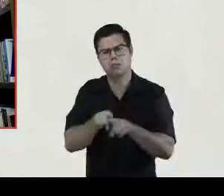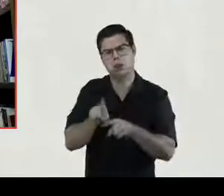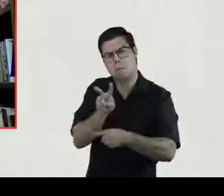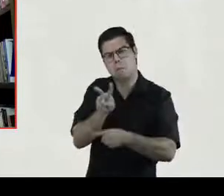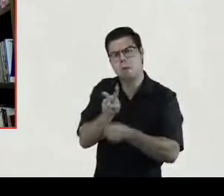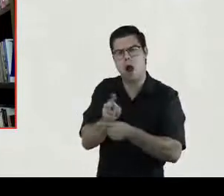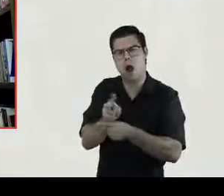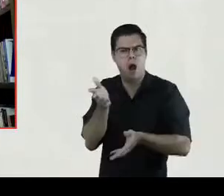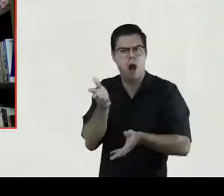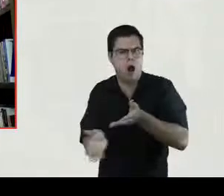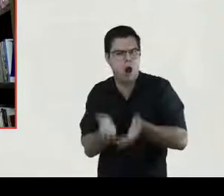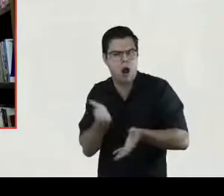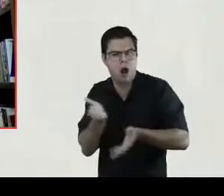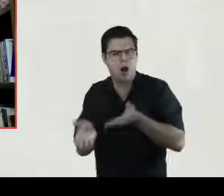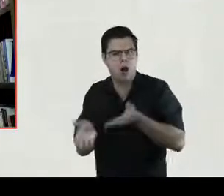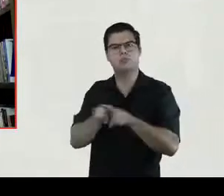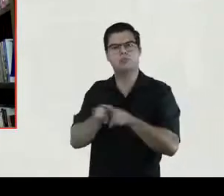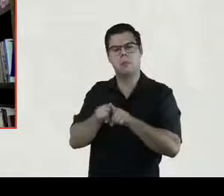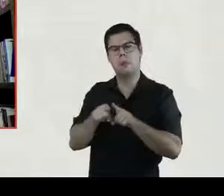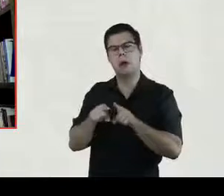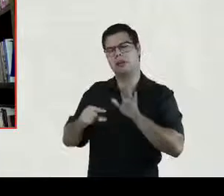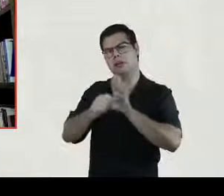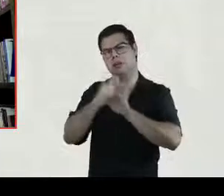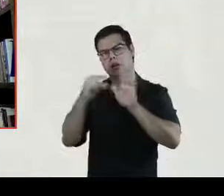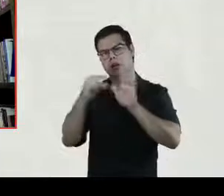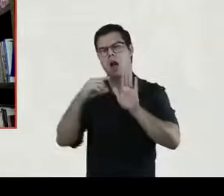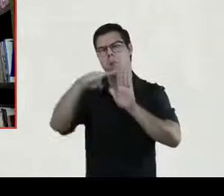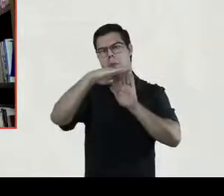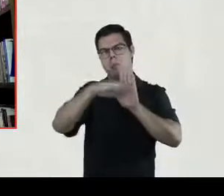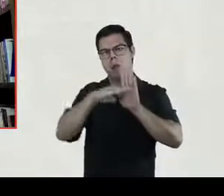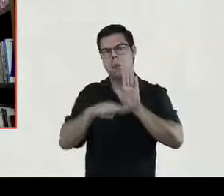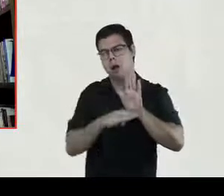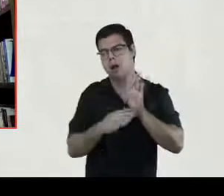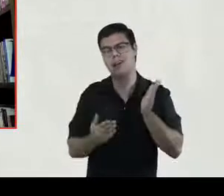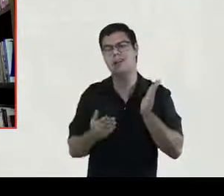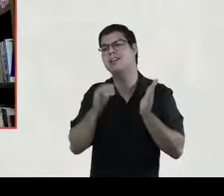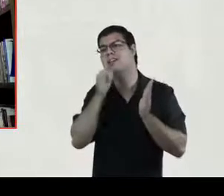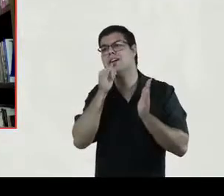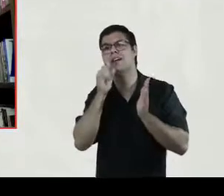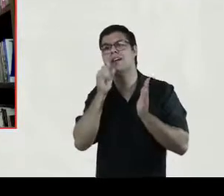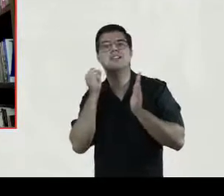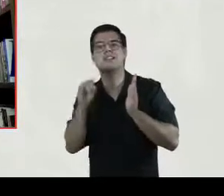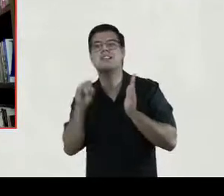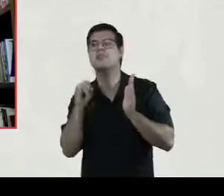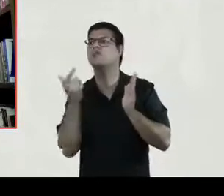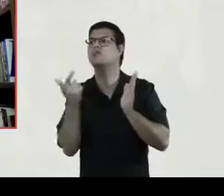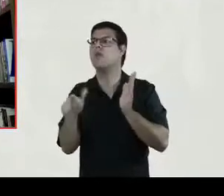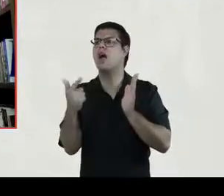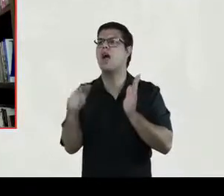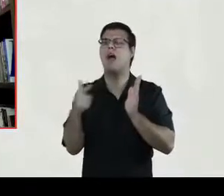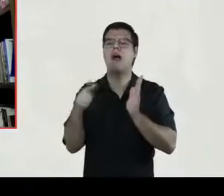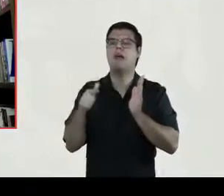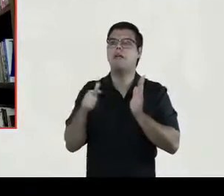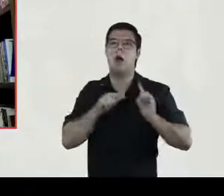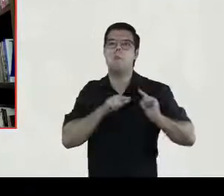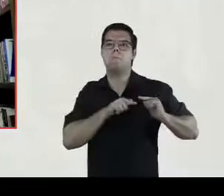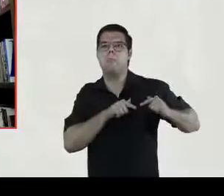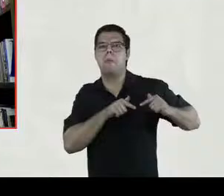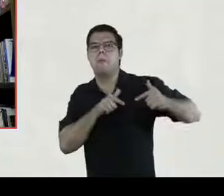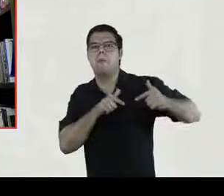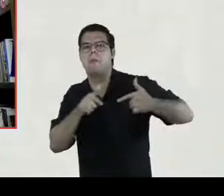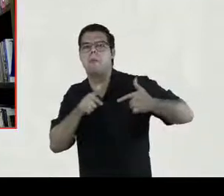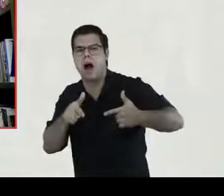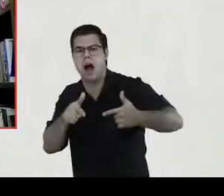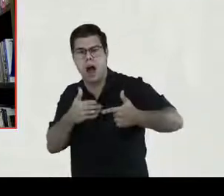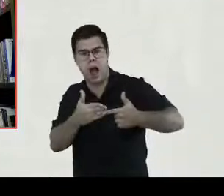preservação, indexação, classificação, e se não houver com ontologias, e se não houver nenhuma dessas atividades